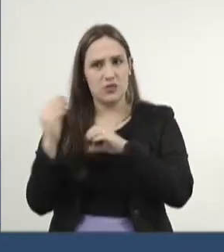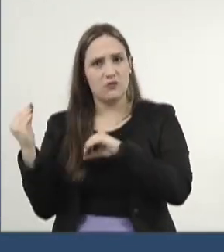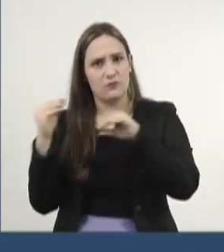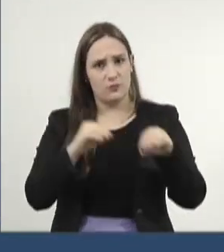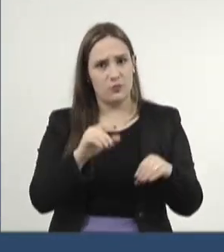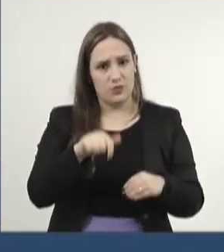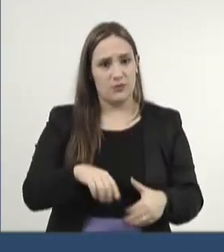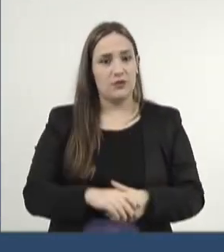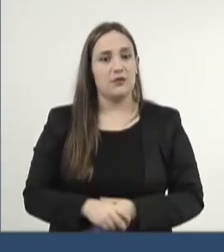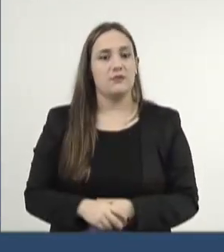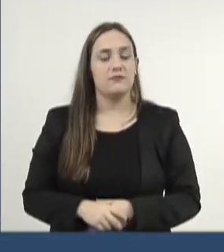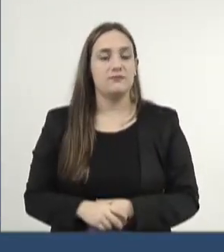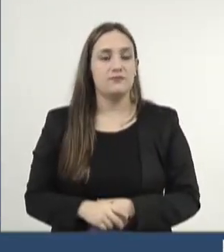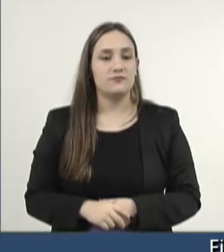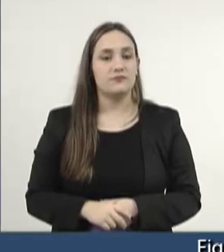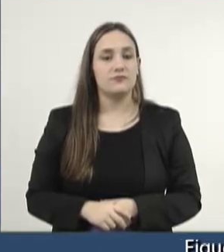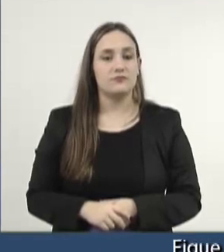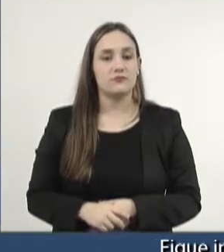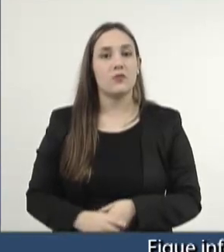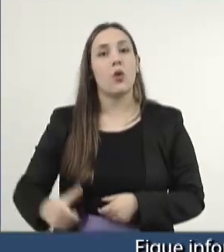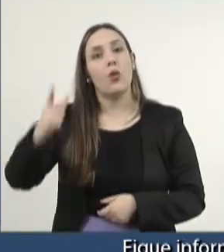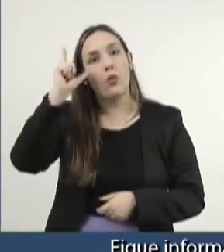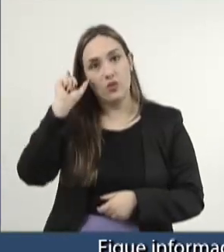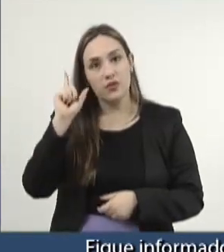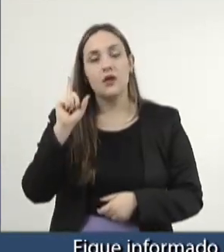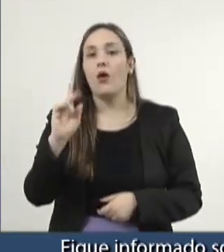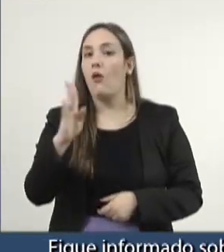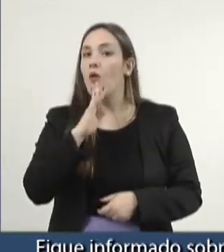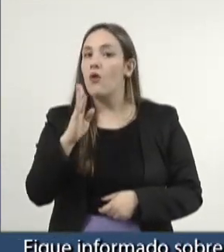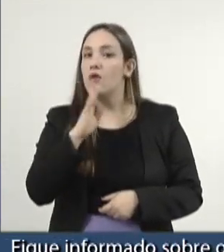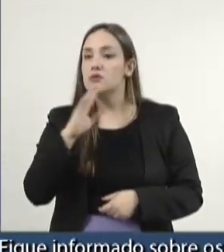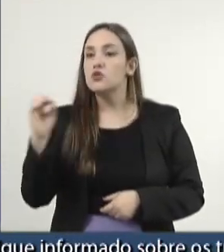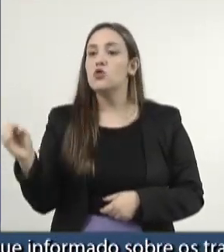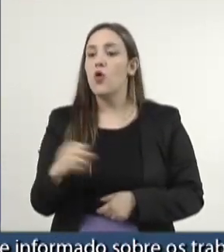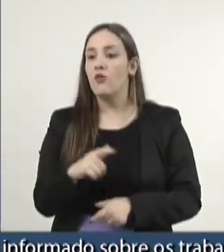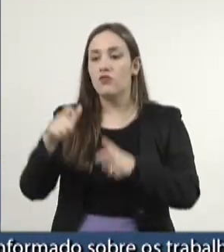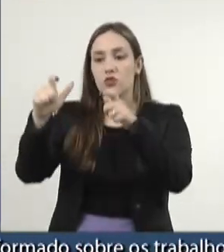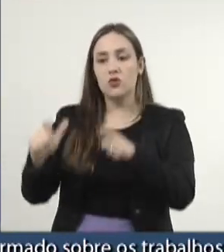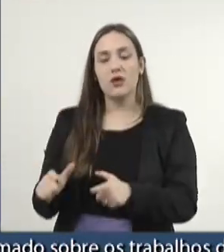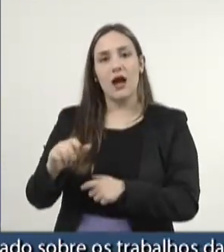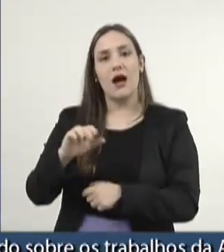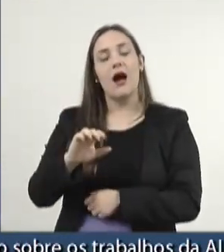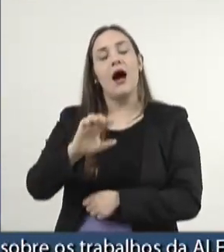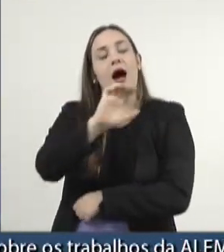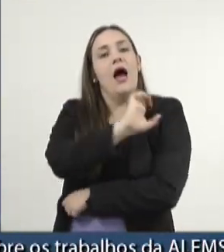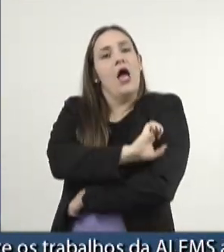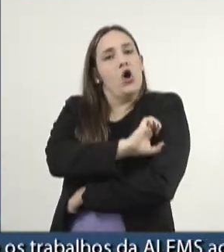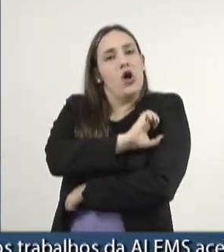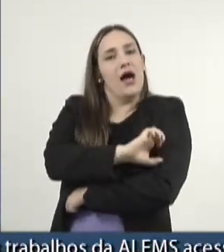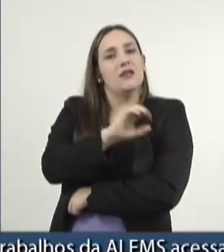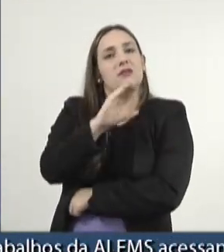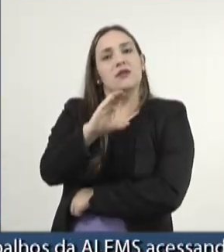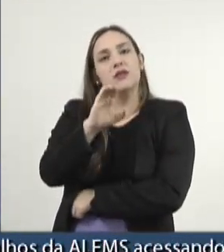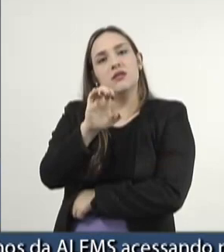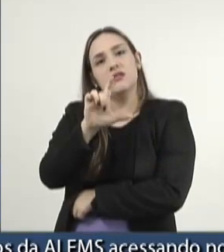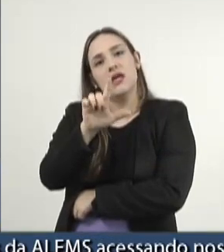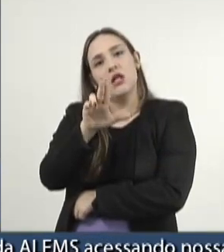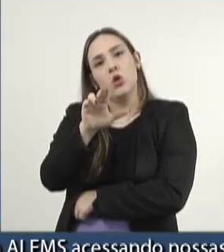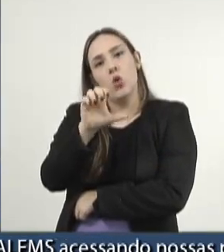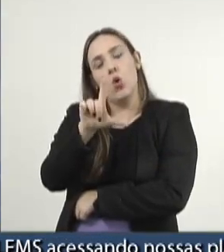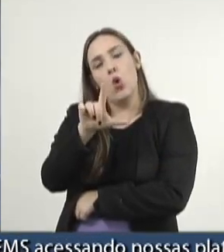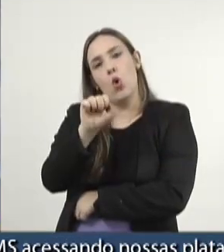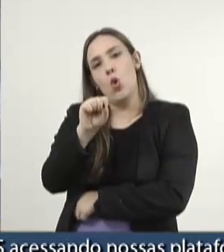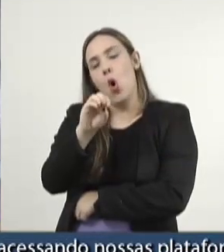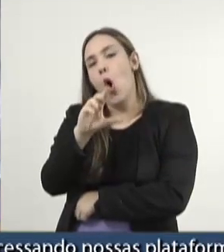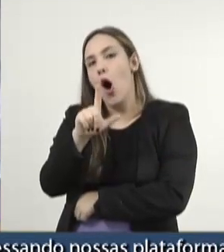visitado o novo terminal da Eldorado Celulose, no Porto de Santos, deputado Lones Machado, também, que